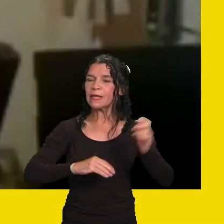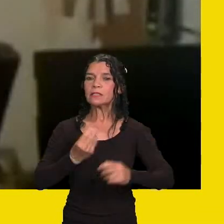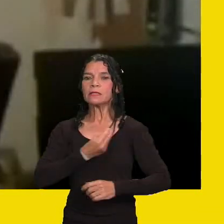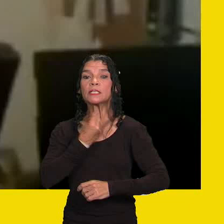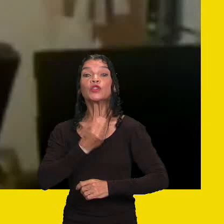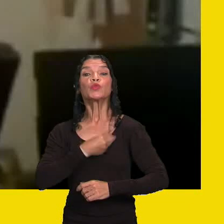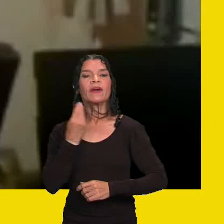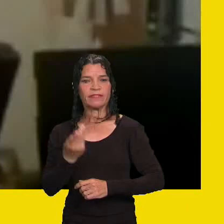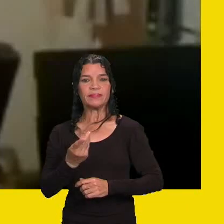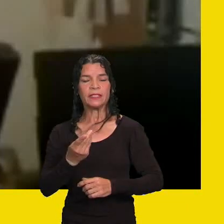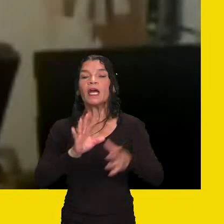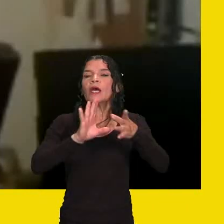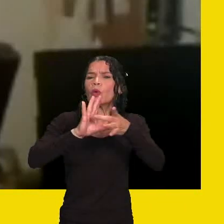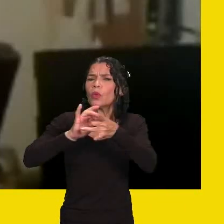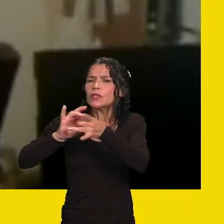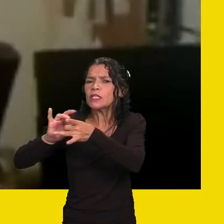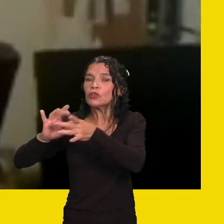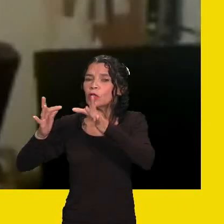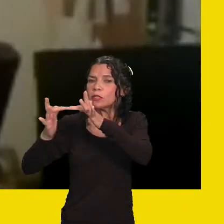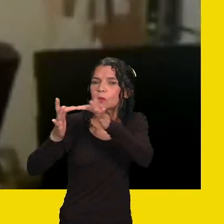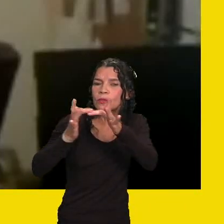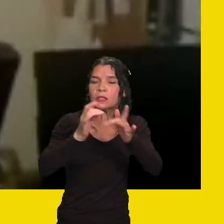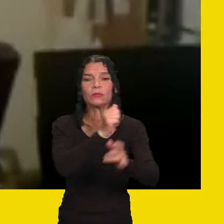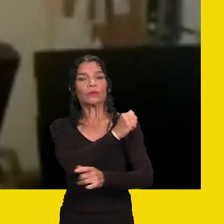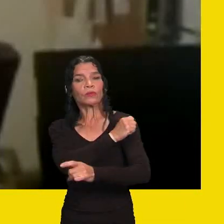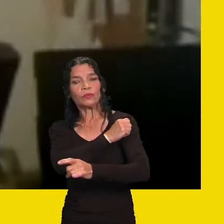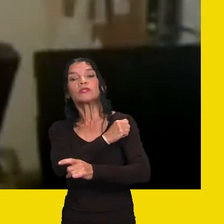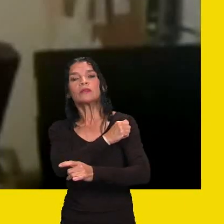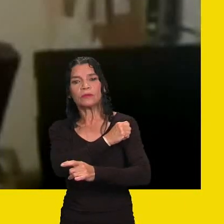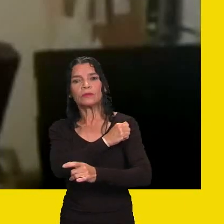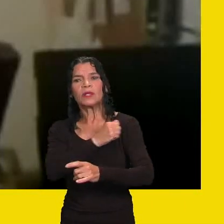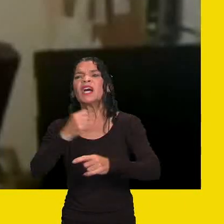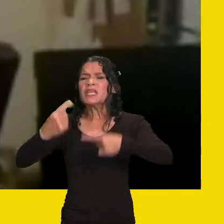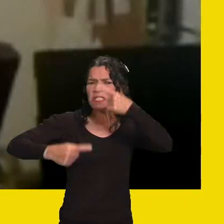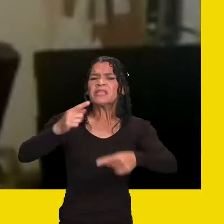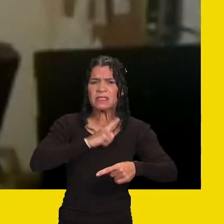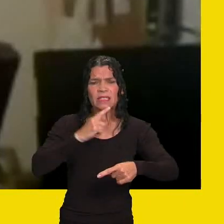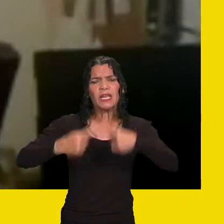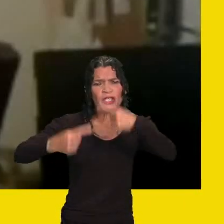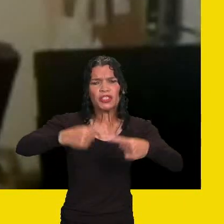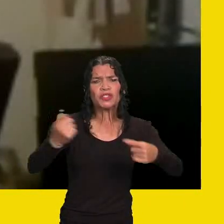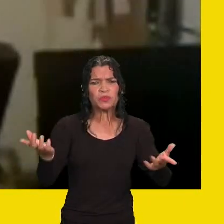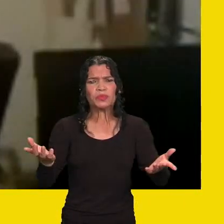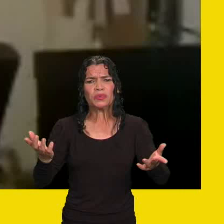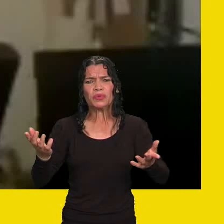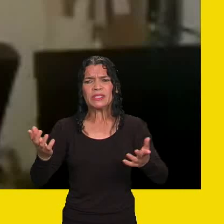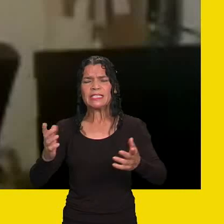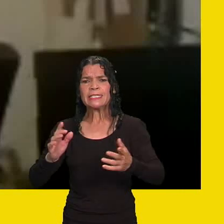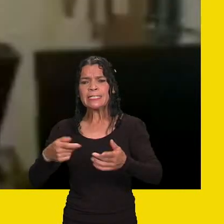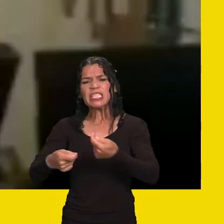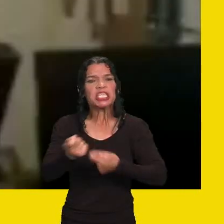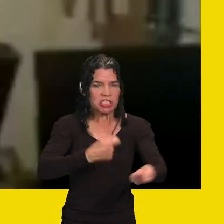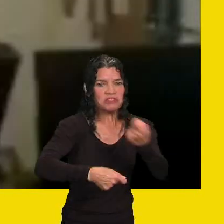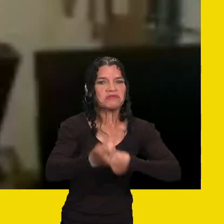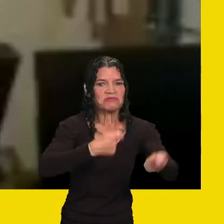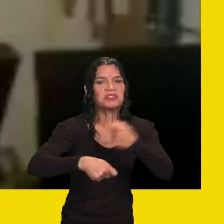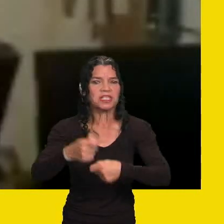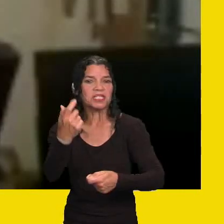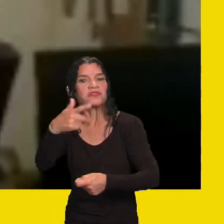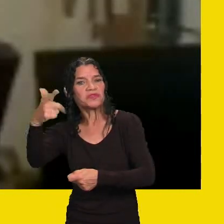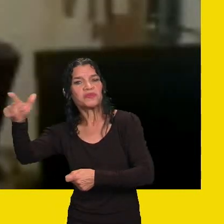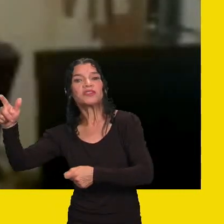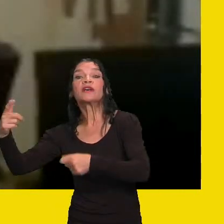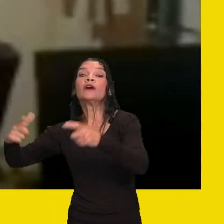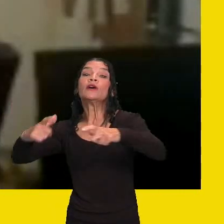prática contextualizada, é uma prática que passa, assim, por disputas, por negociações dentro desse